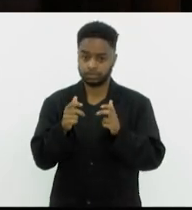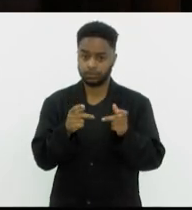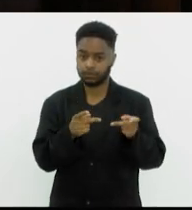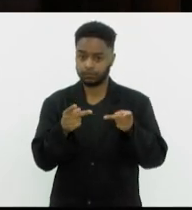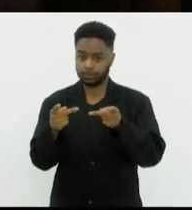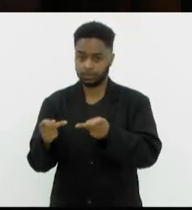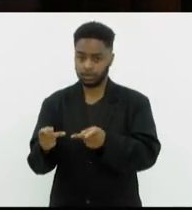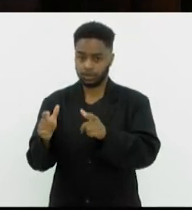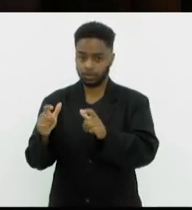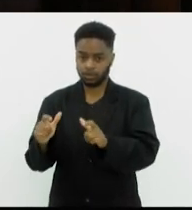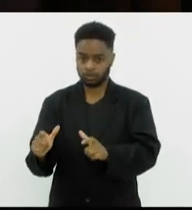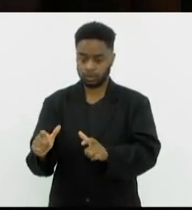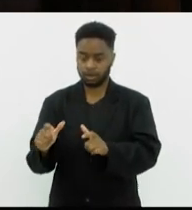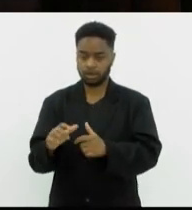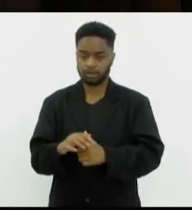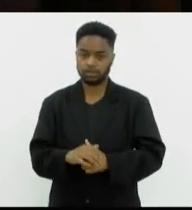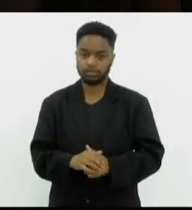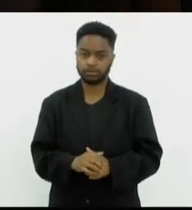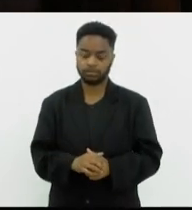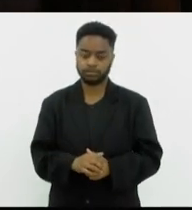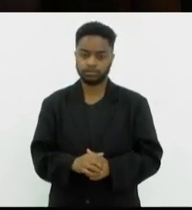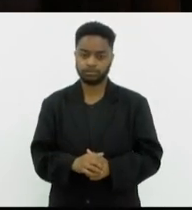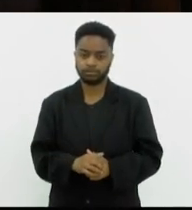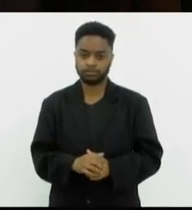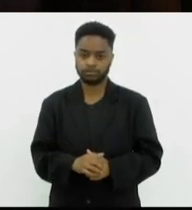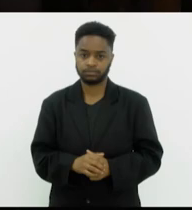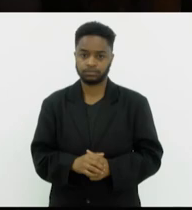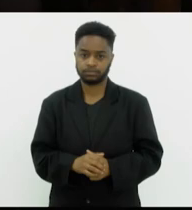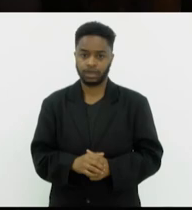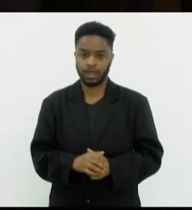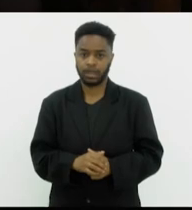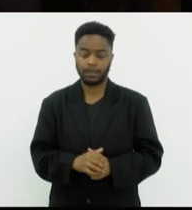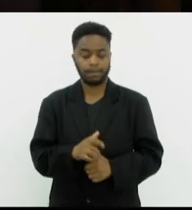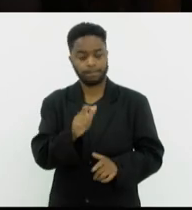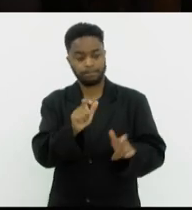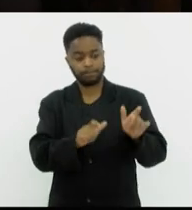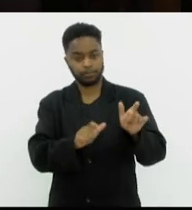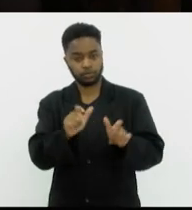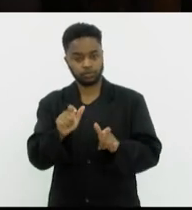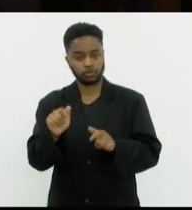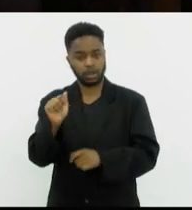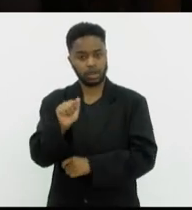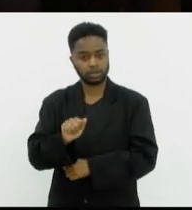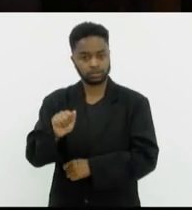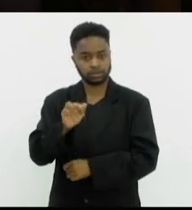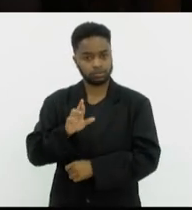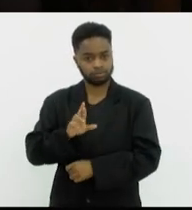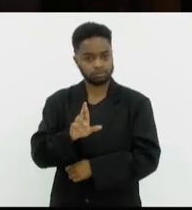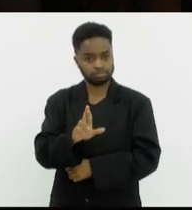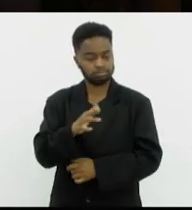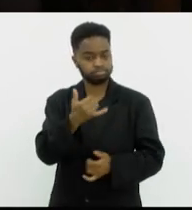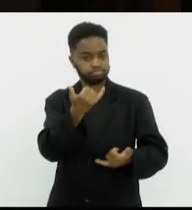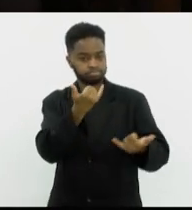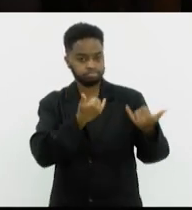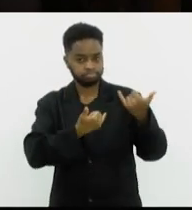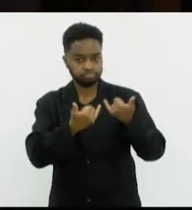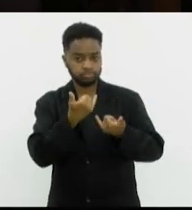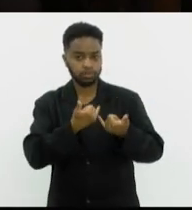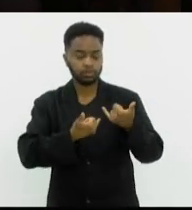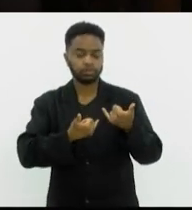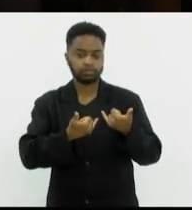em São José da Boa Morte, ouvindo os representantes das associações